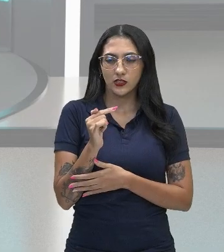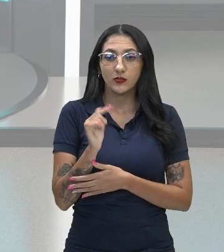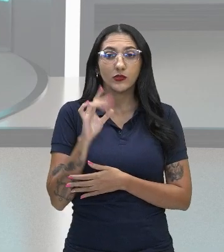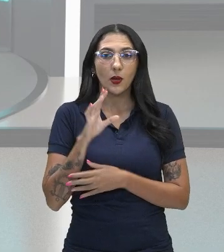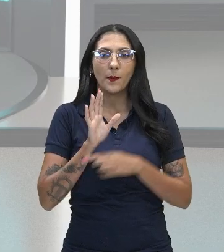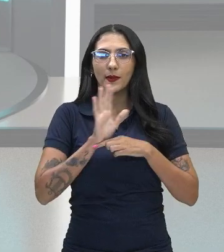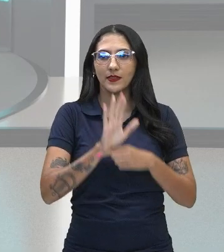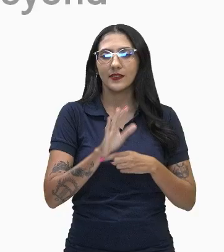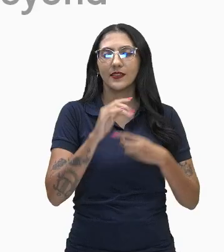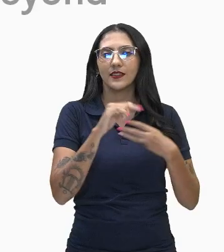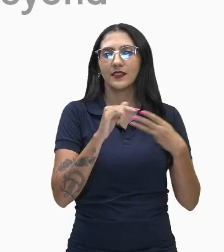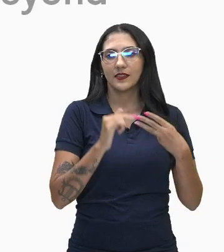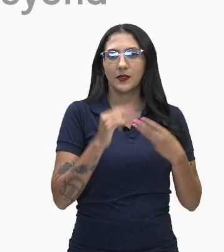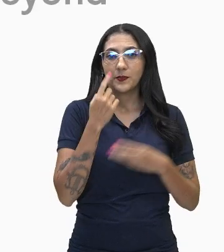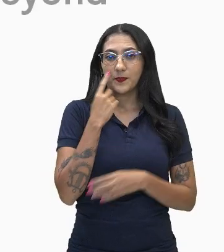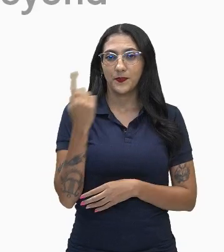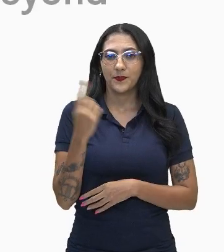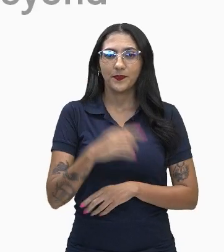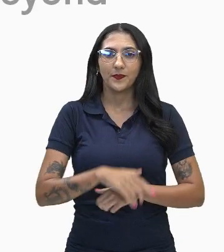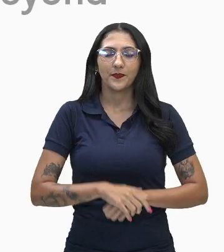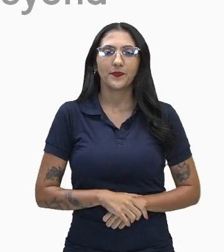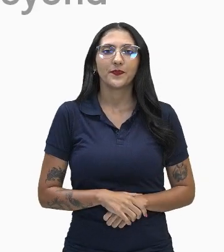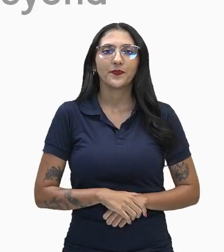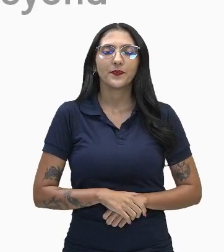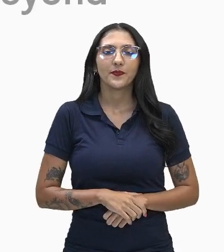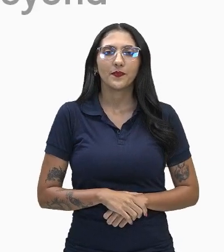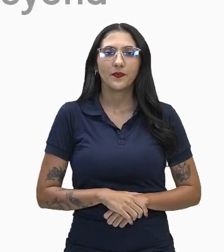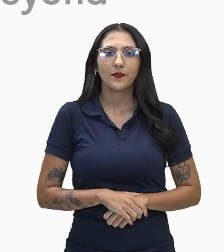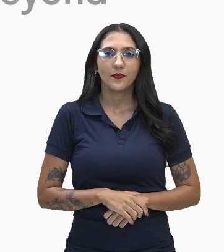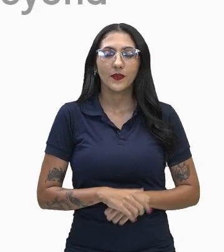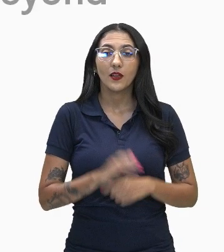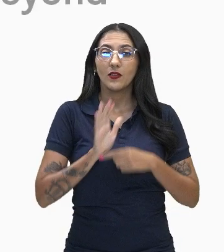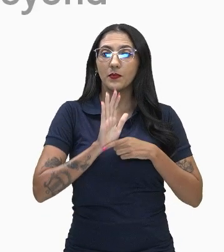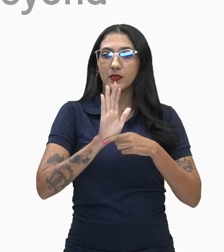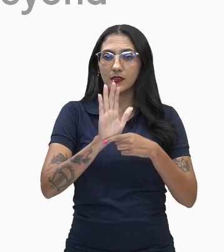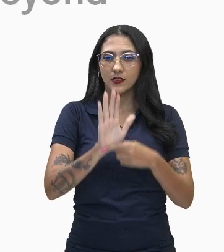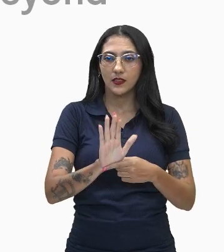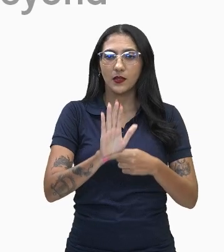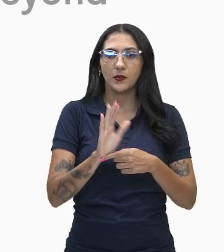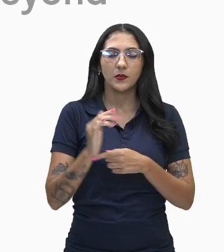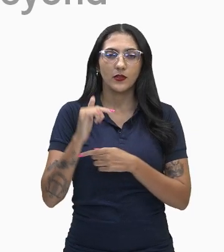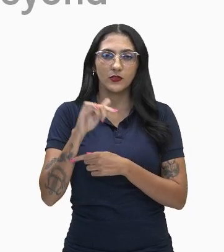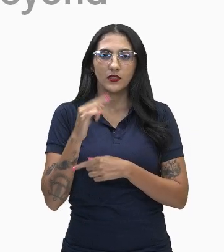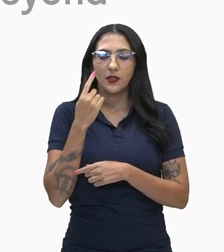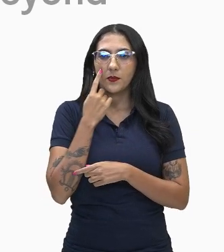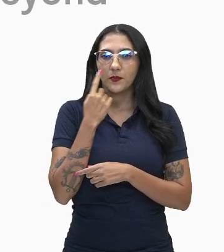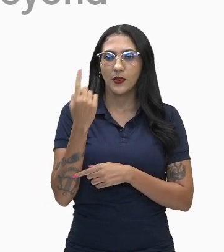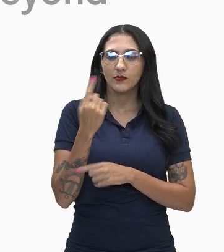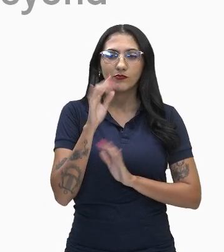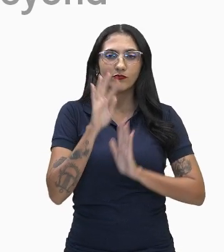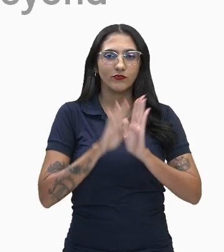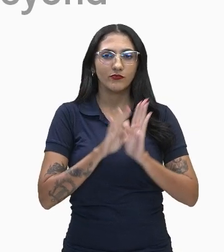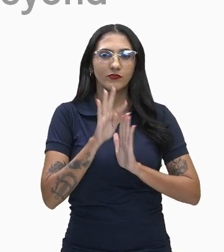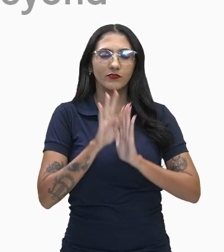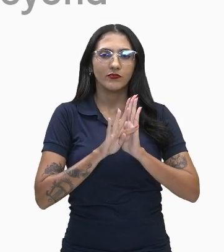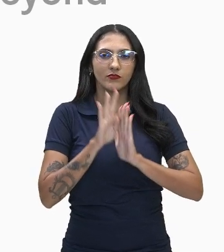para vocês. Vamos lá? Eu vou apresentar para vocês de uma forma bem